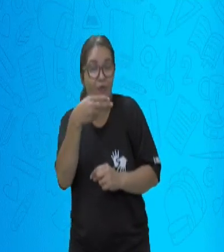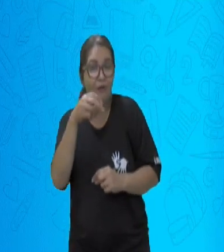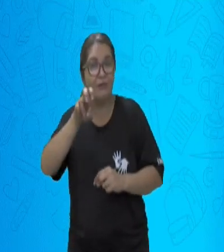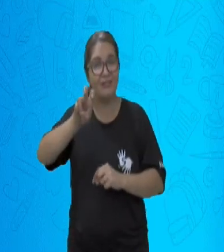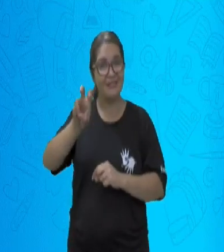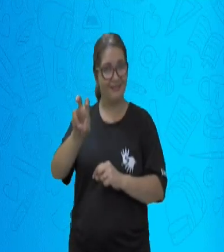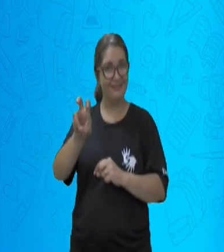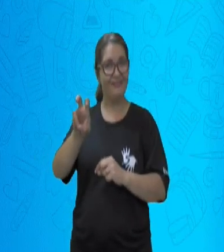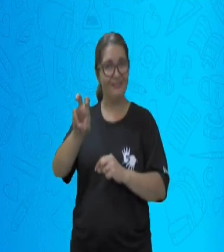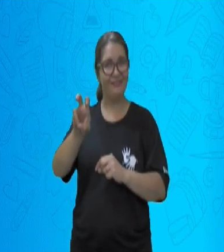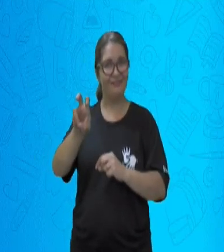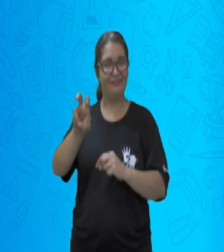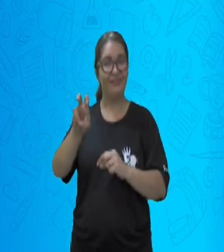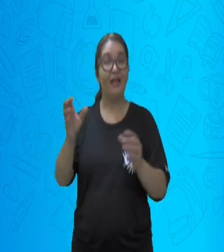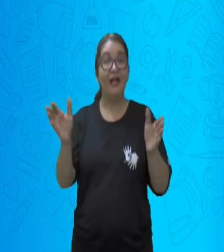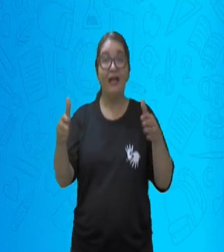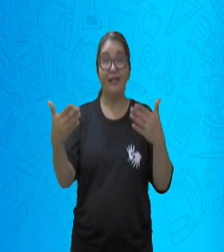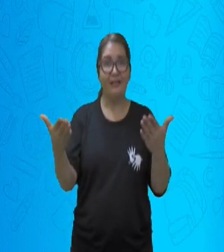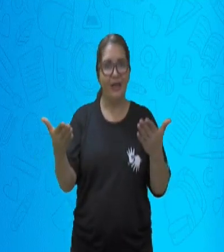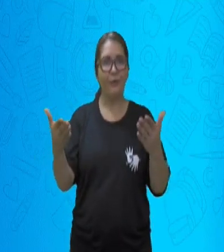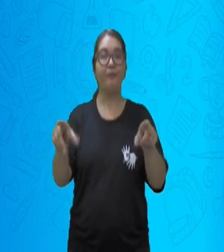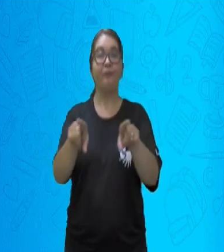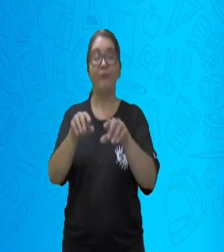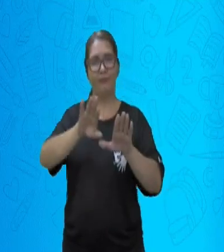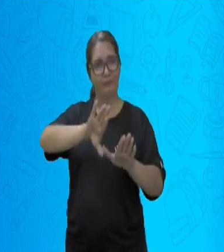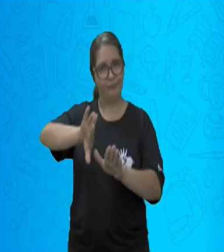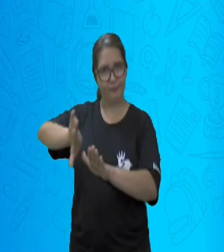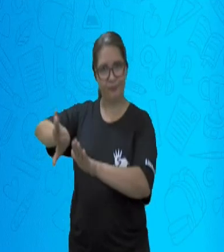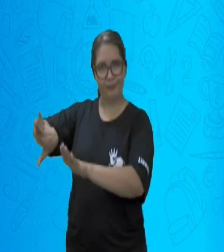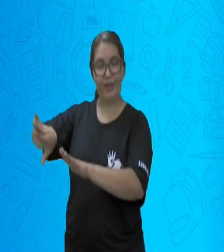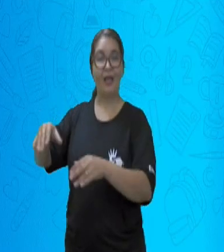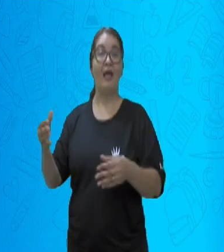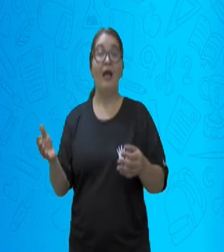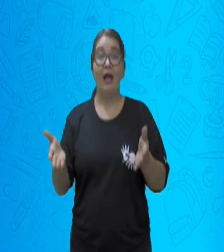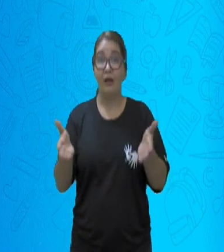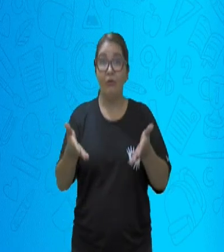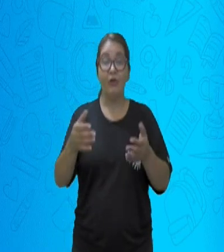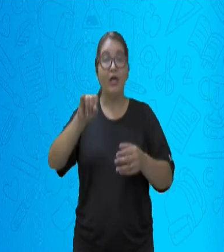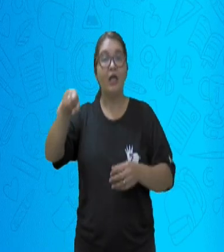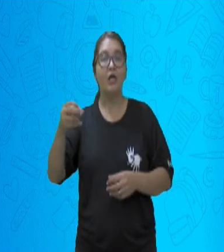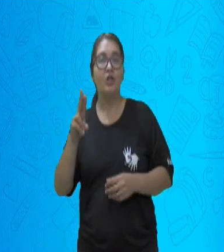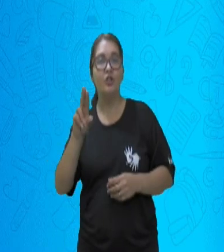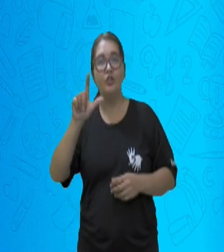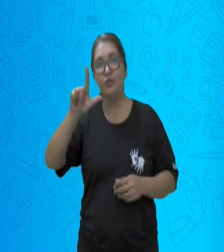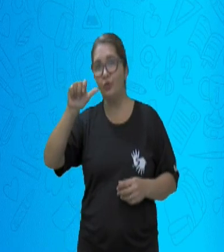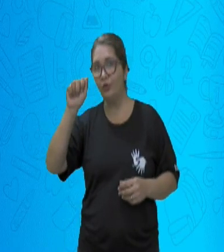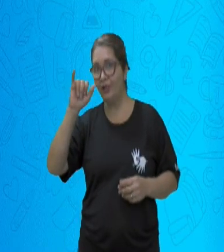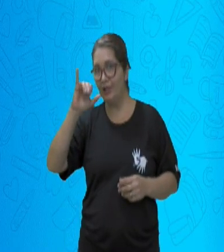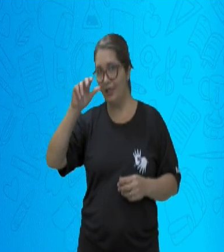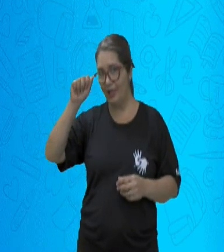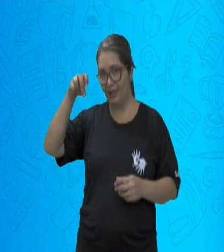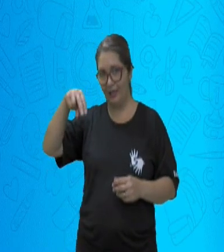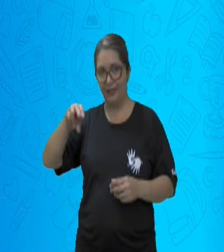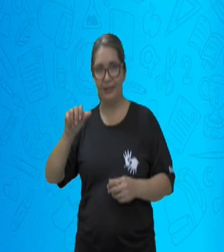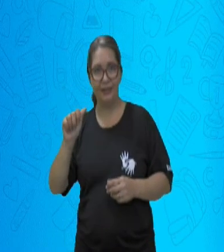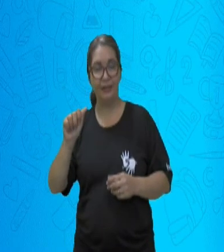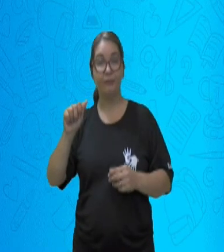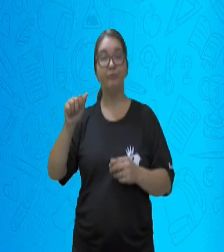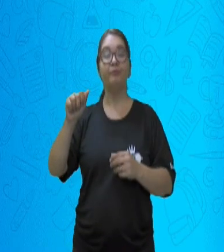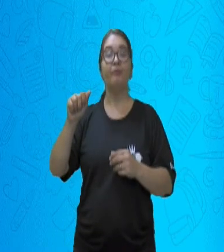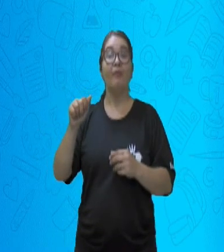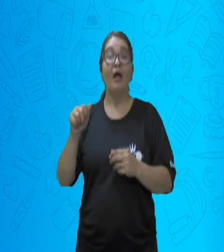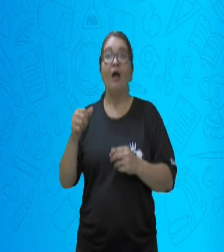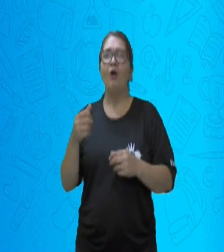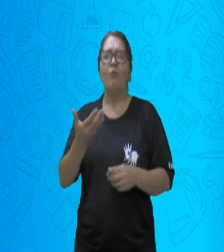5. Agora a gente tem Juliana ganhou de sua amiga 18 brigadeiros. Vocês podem